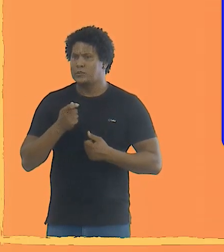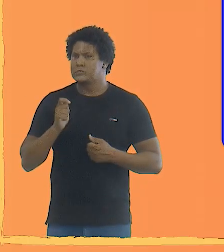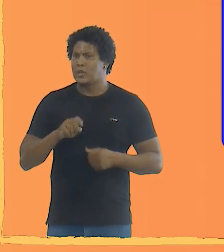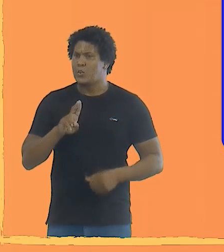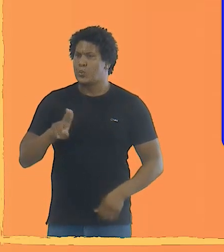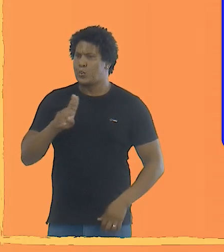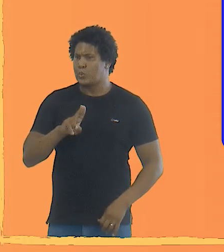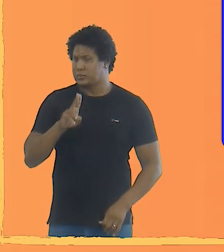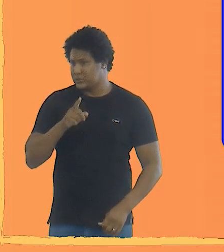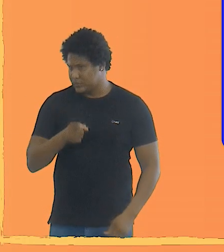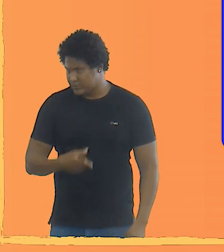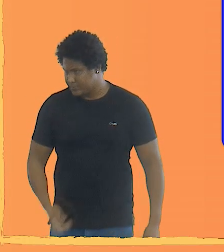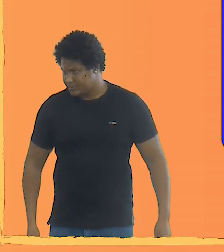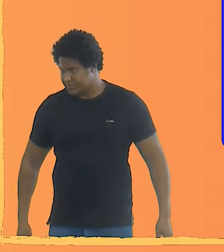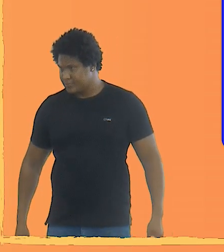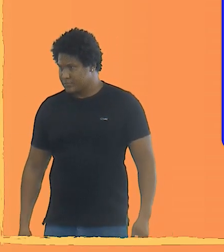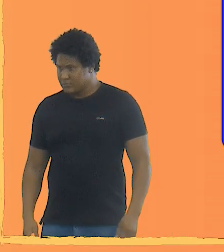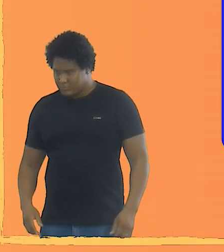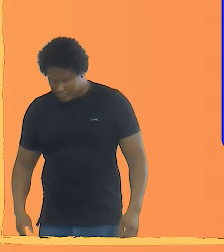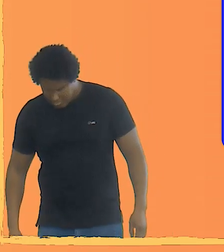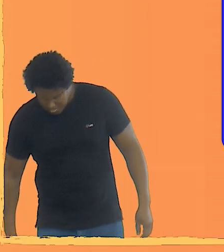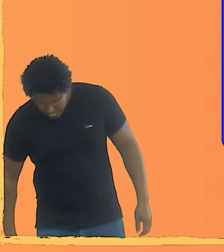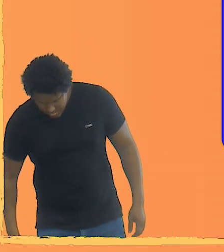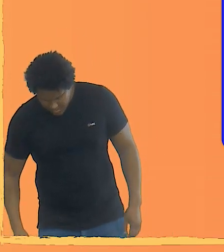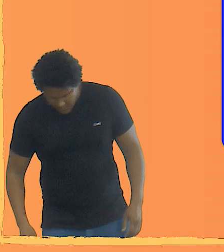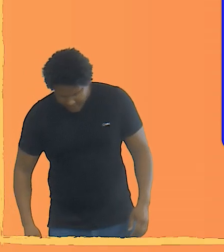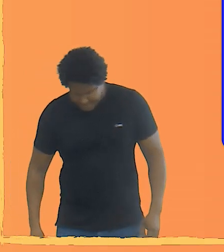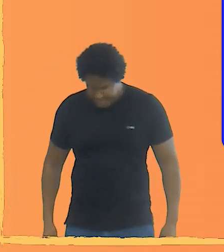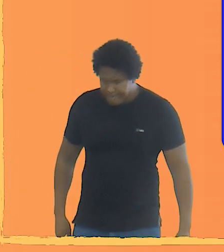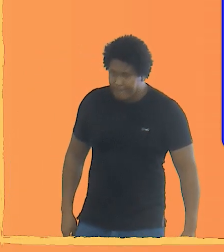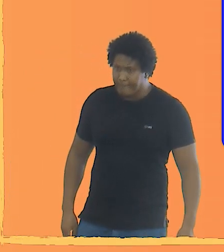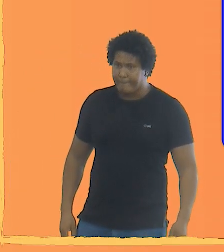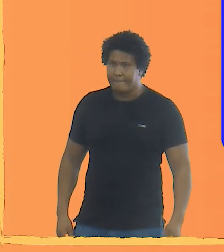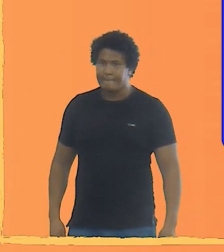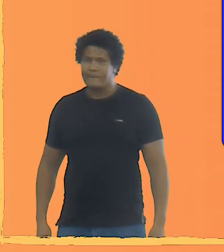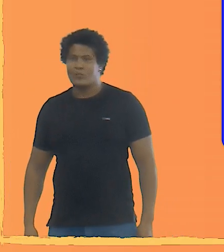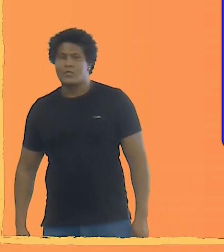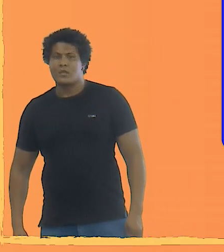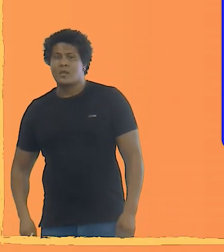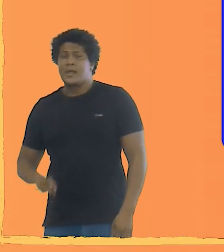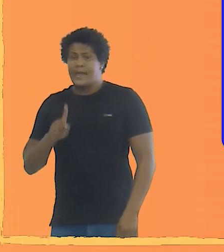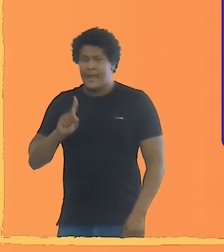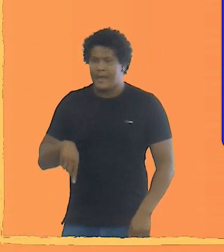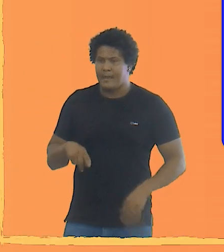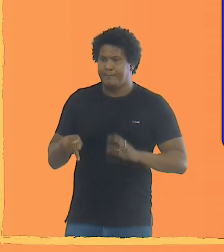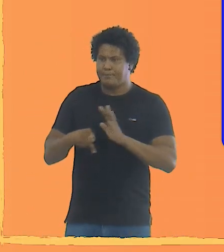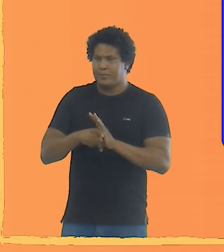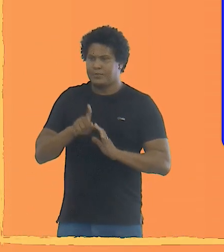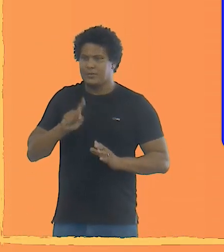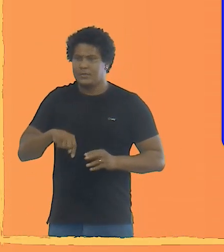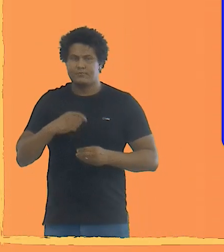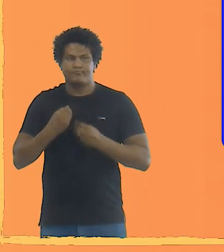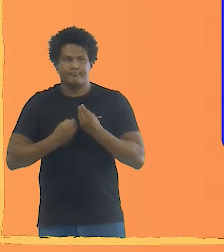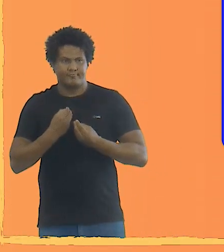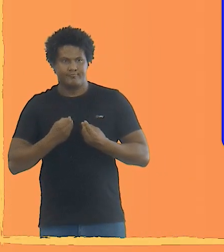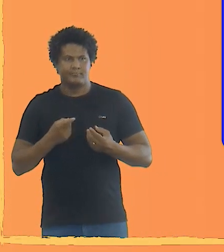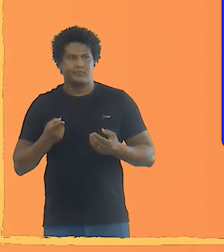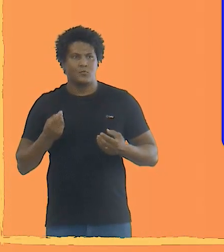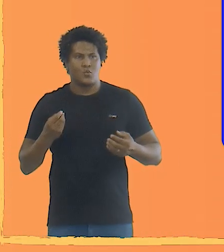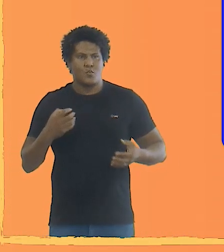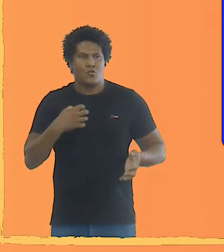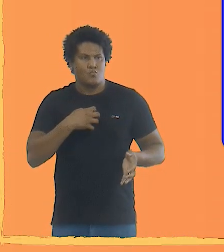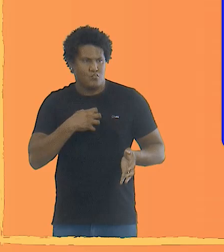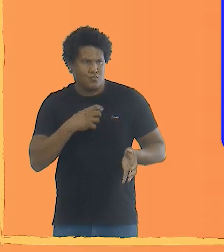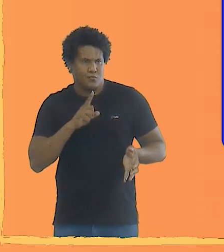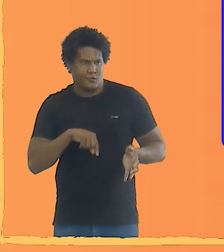questão que a gente vai fazer agora é uma questão que trata exatamente do mesmo assunto que a gente utilizou para todas até aqui.